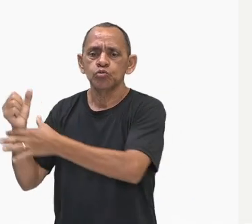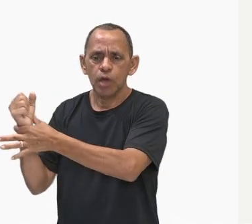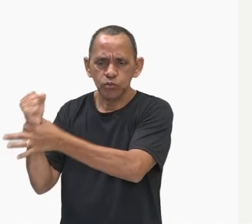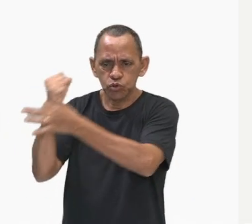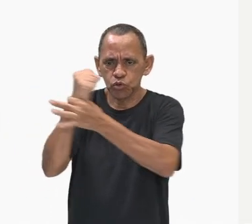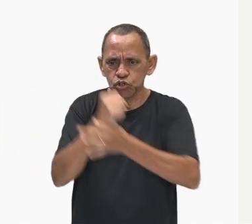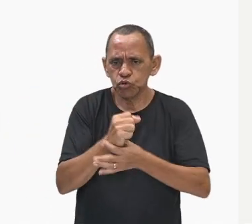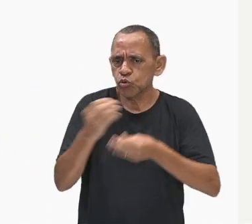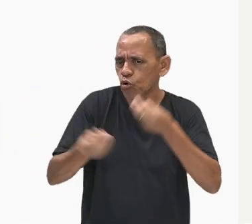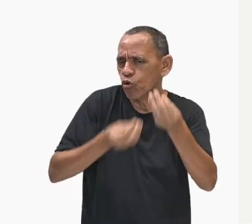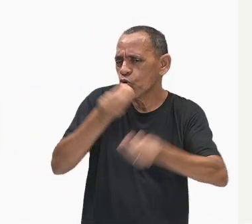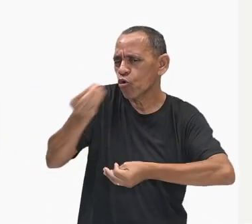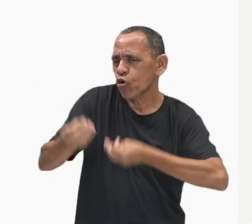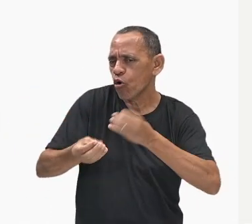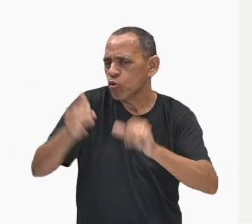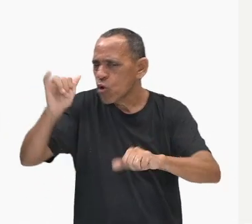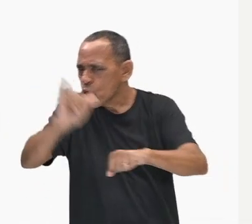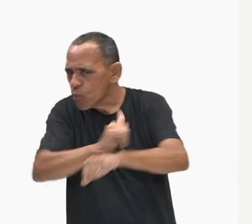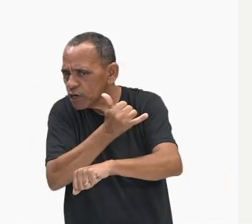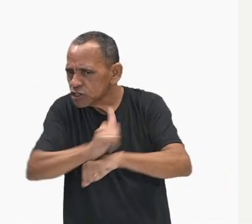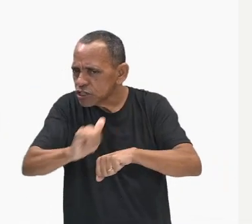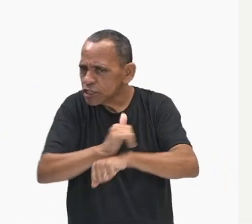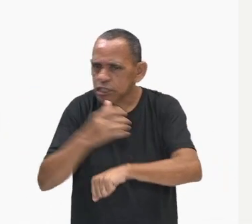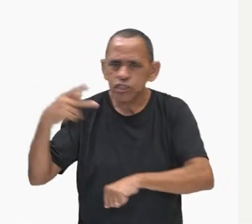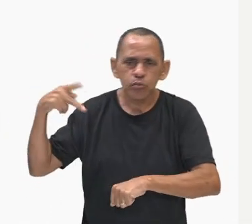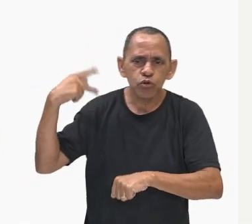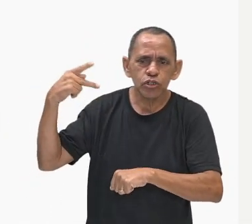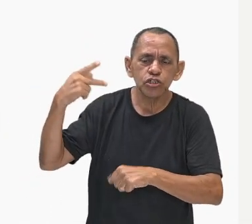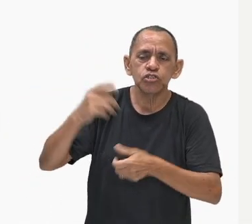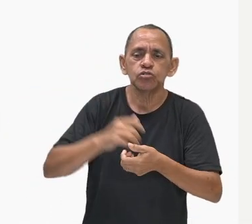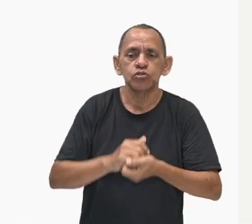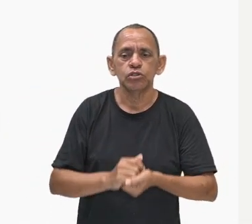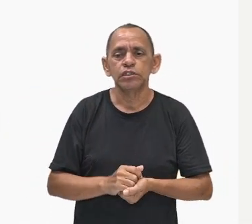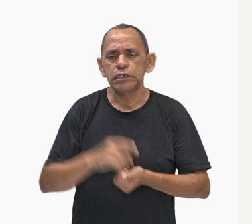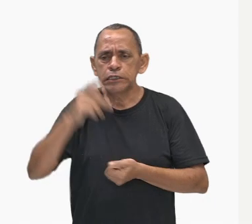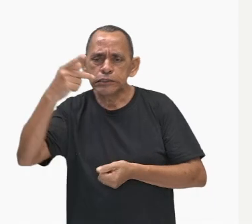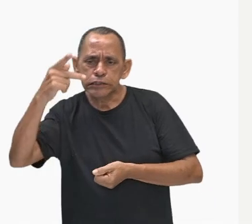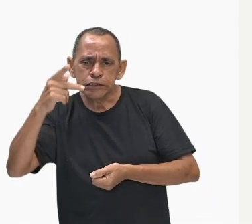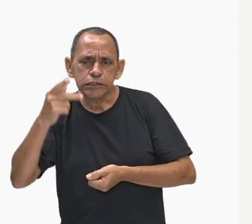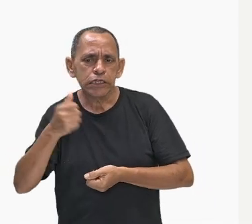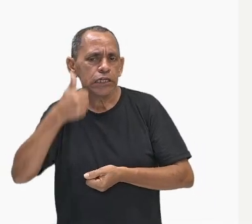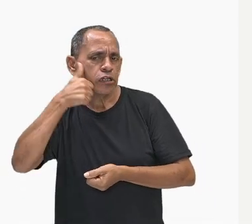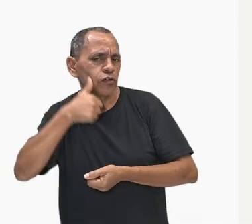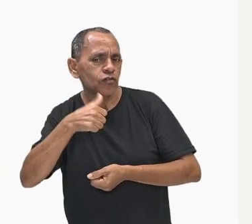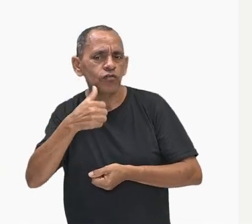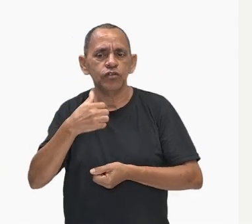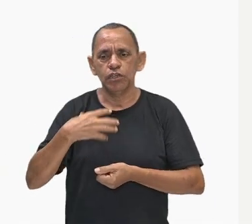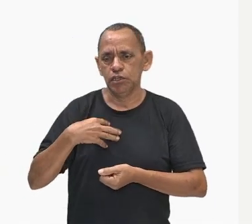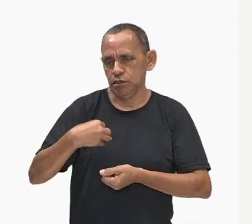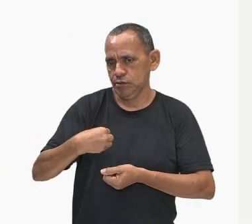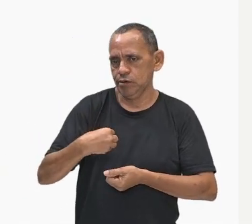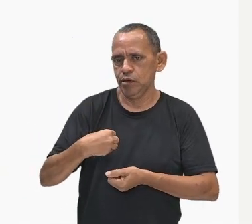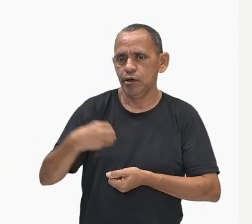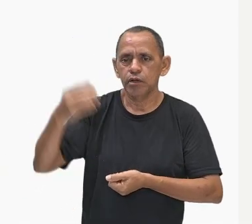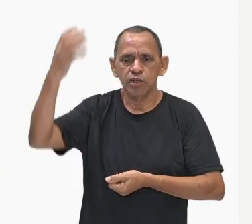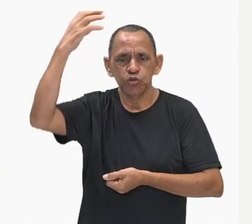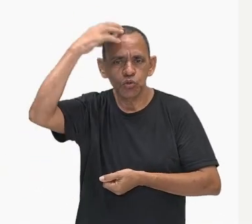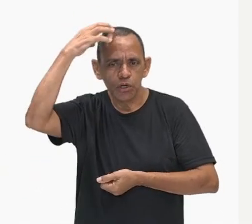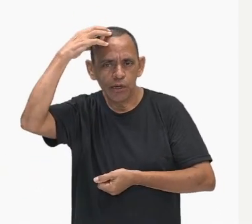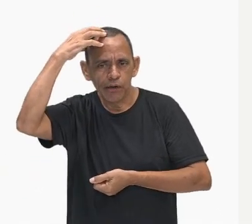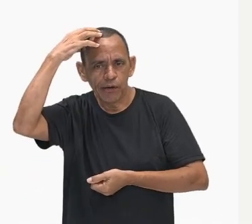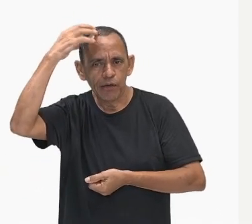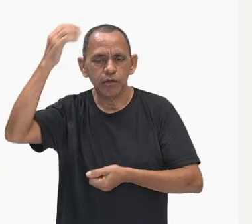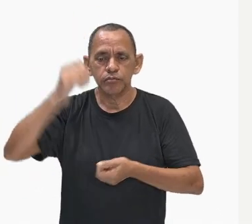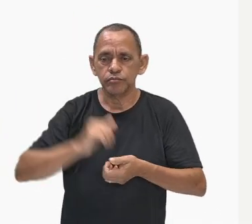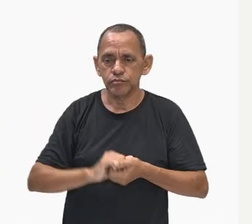política. A filha do rei, Jaime II, Maria II, era casada com Guilherme de Orange, que era rei dos Países Baixos, rei